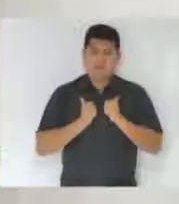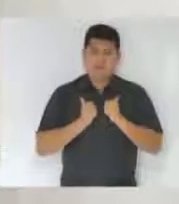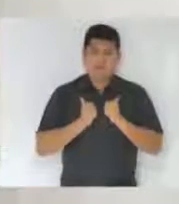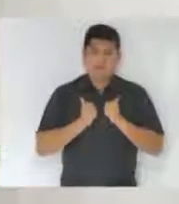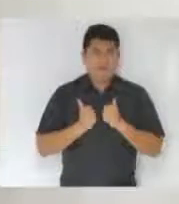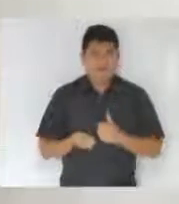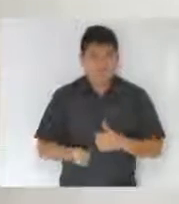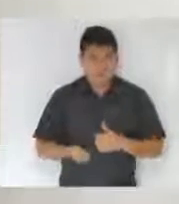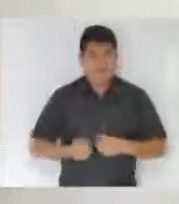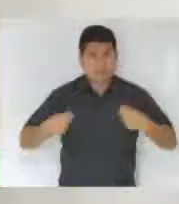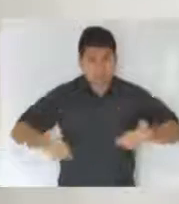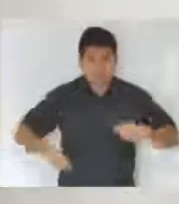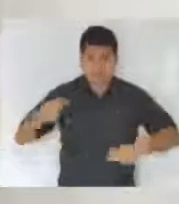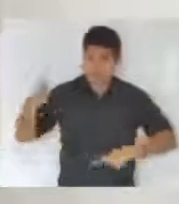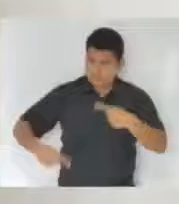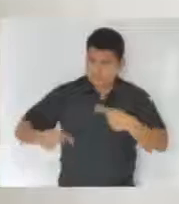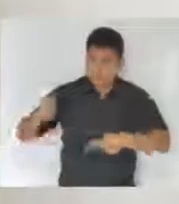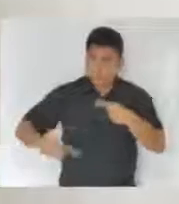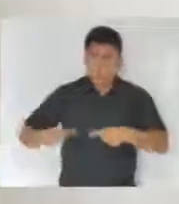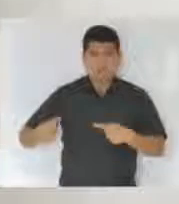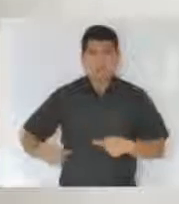do debate de temas que lhe dizem